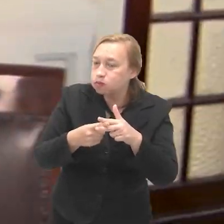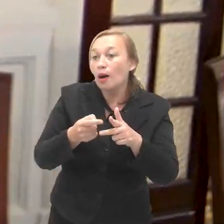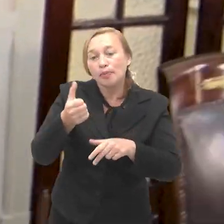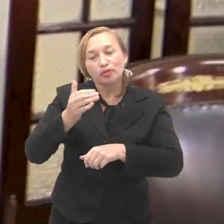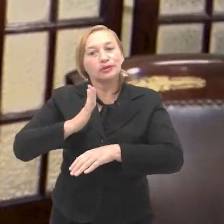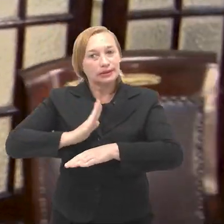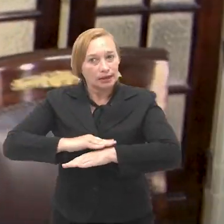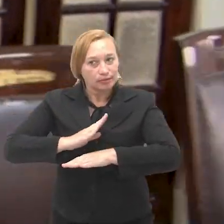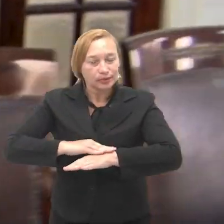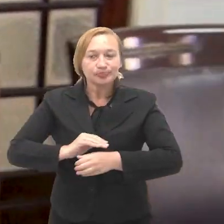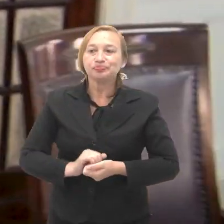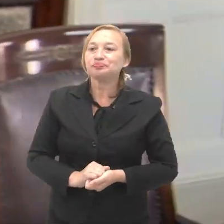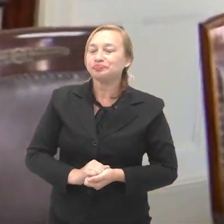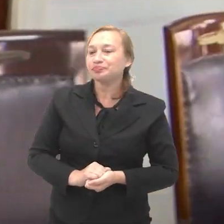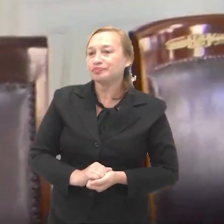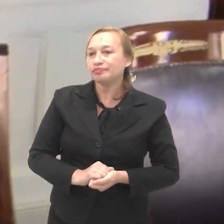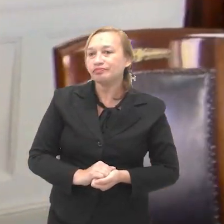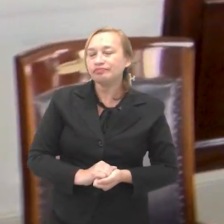restauração.